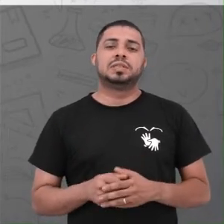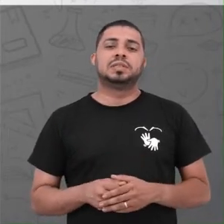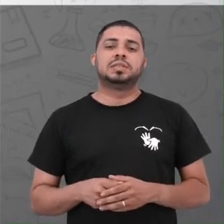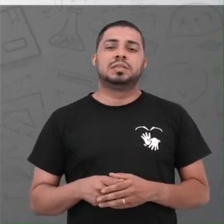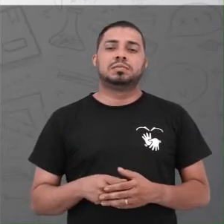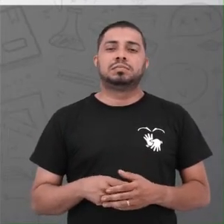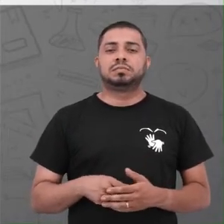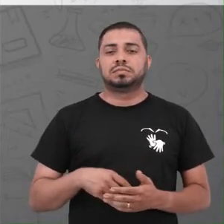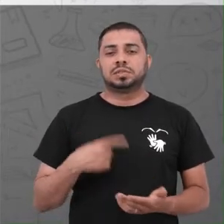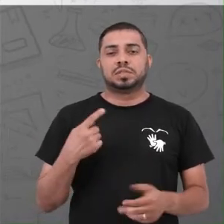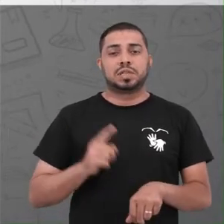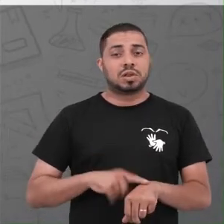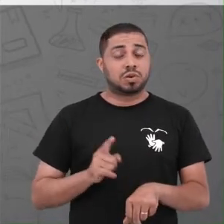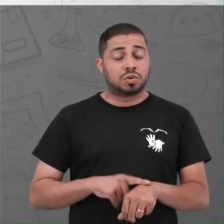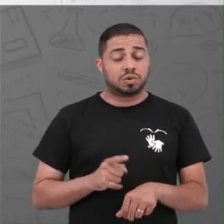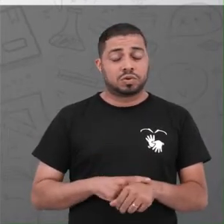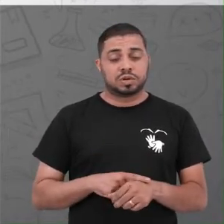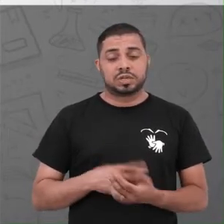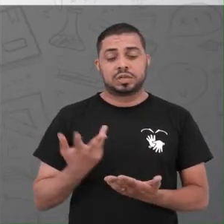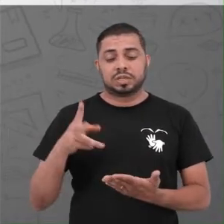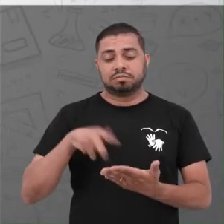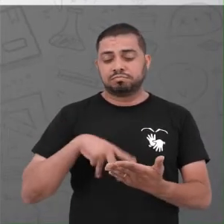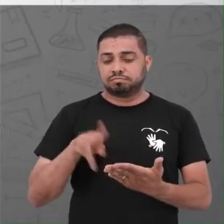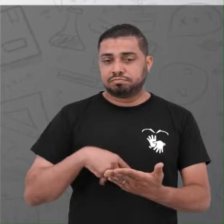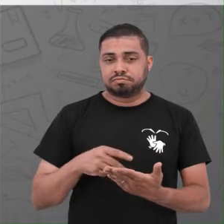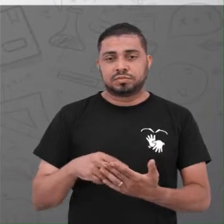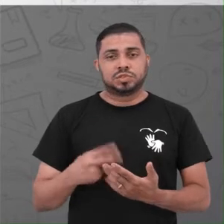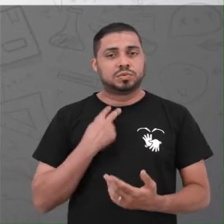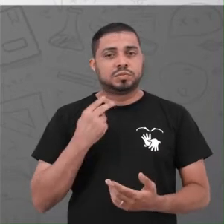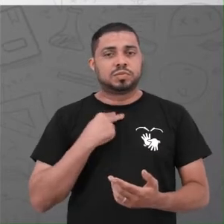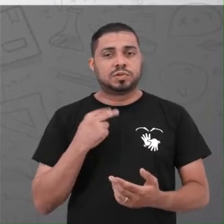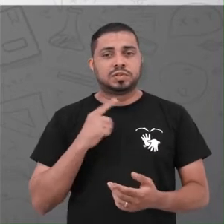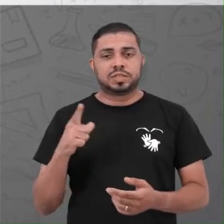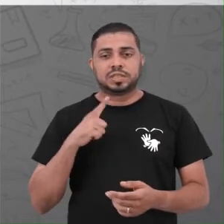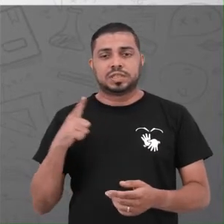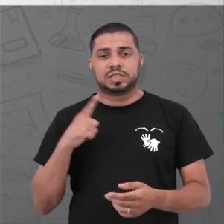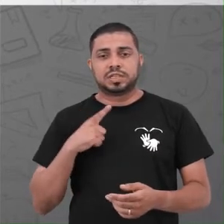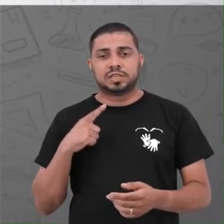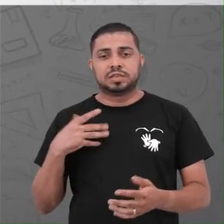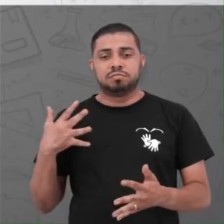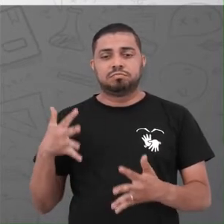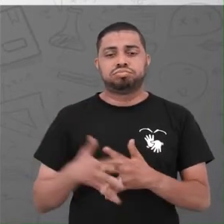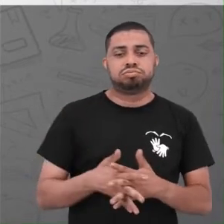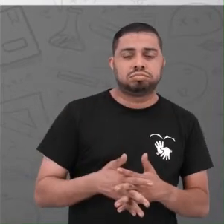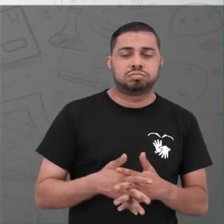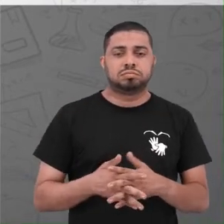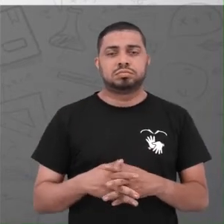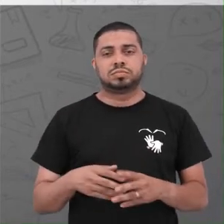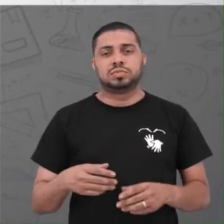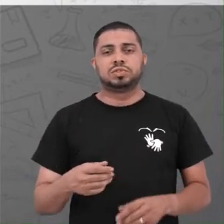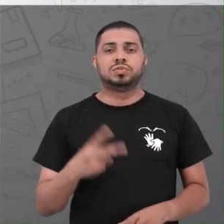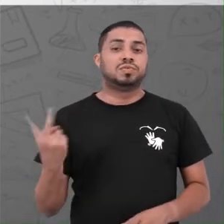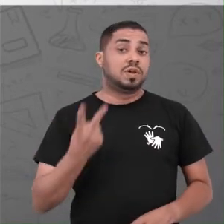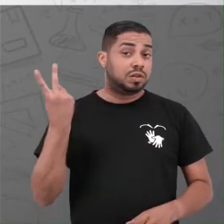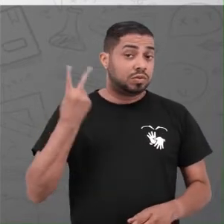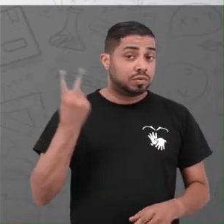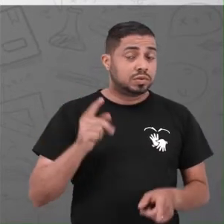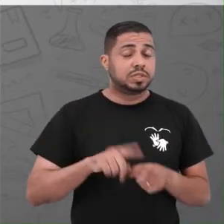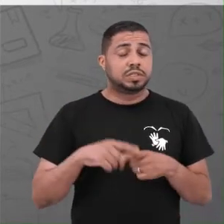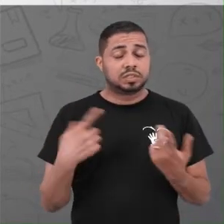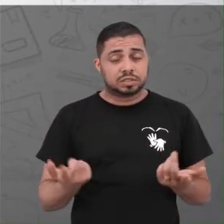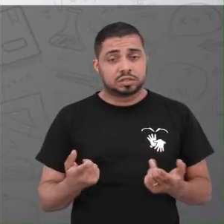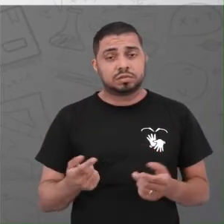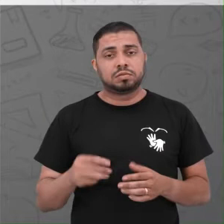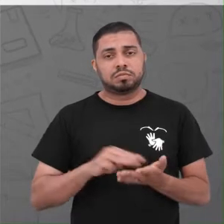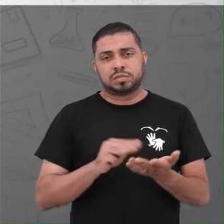da leitura do desenho. Tá? Então não pode haver interferência ali, principalmente no valor. Tá? Então, tanto o método, vocês podem tomar